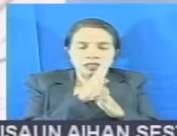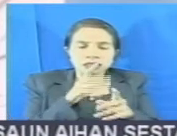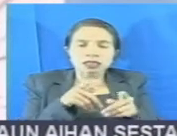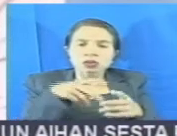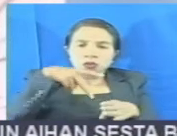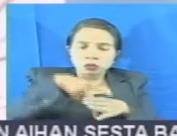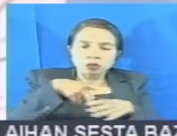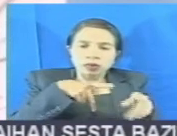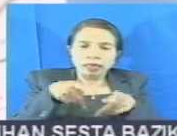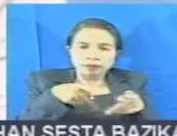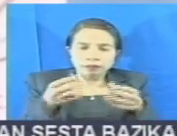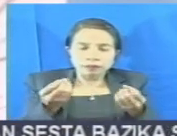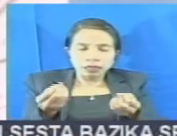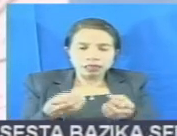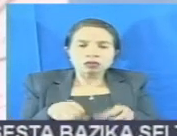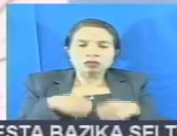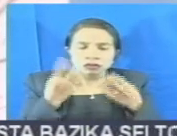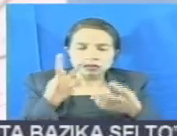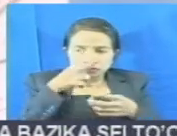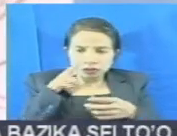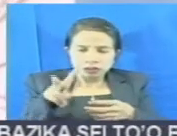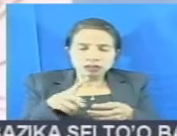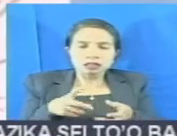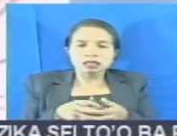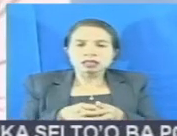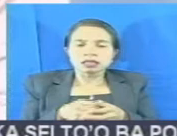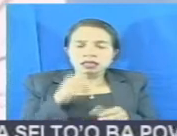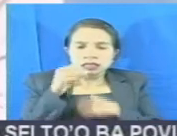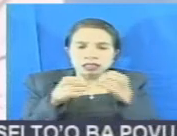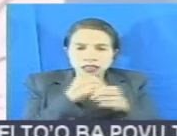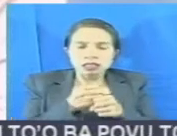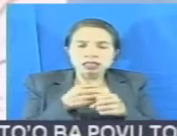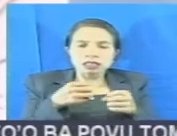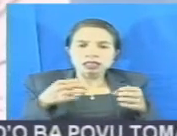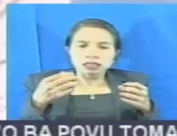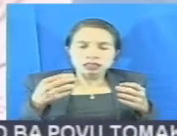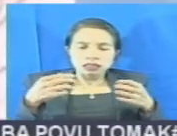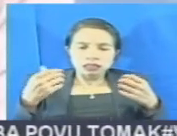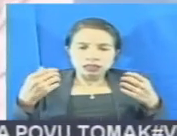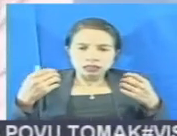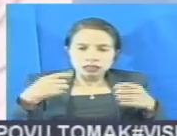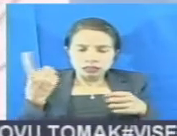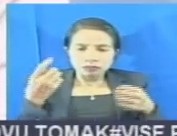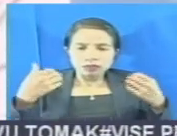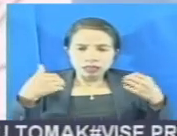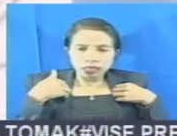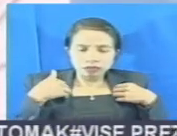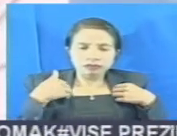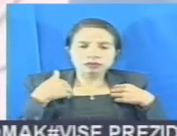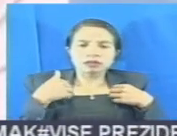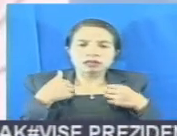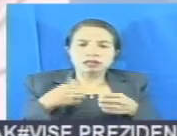capacidade. Ou isso aí, também, Sira, controla, Sira, né, também, né, cada tina sempre acontece acidente e dá uma maneira a tu vihalo